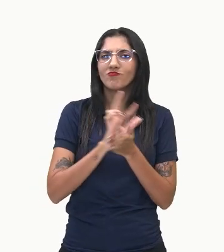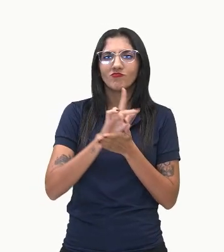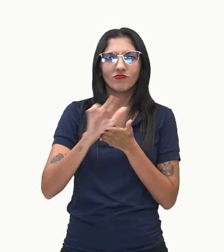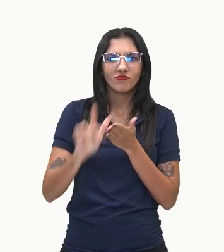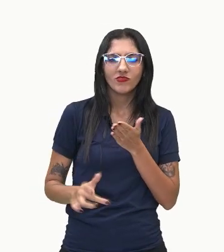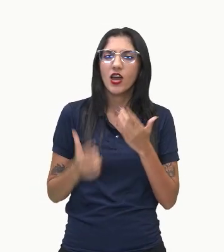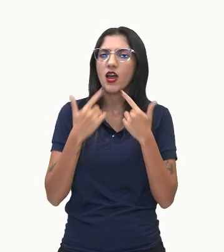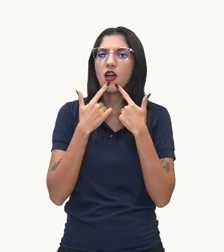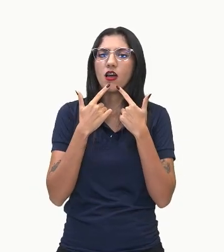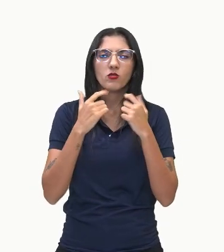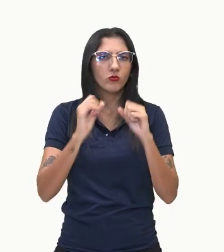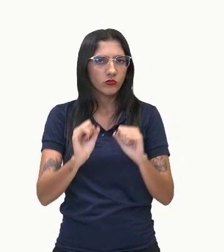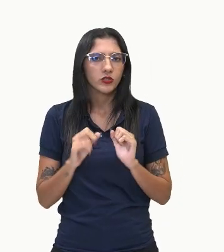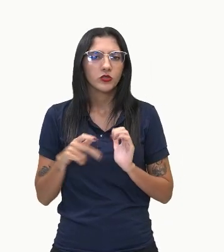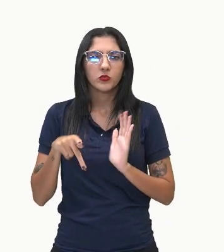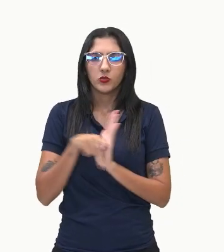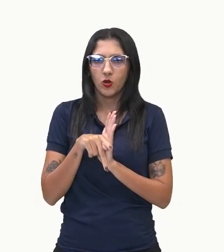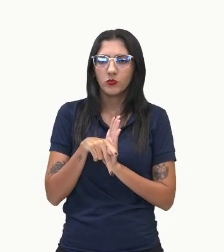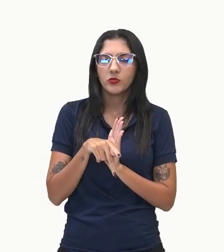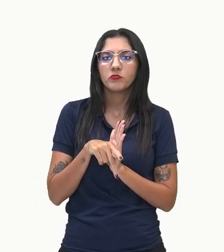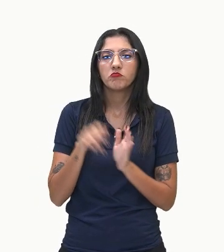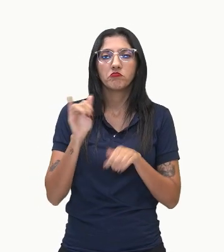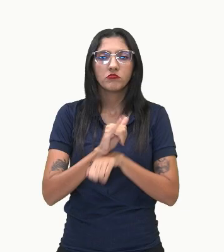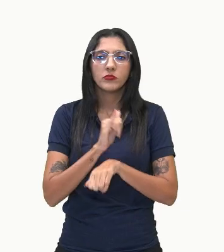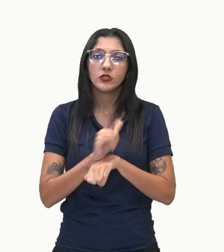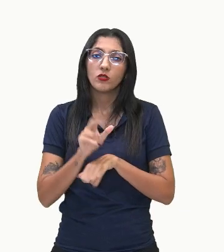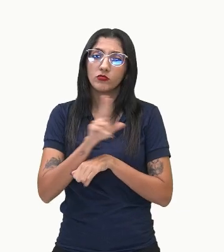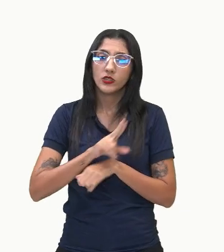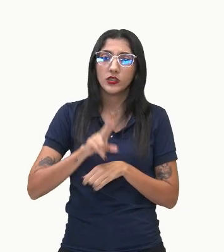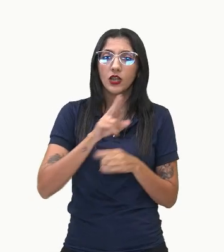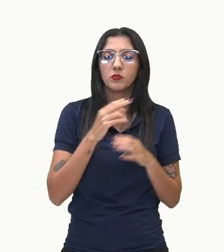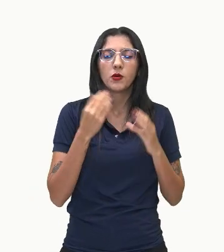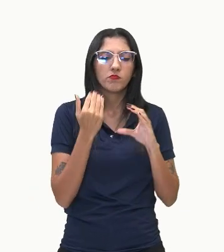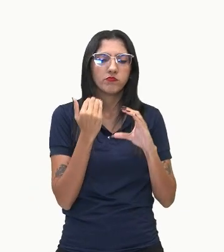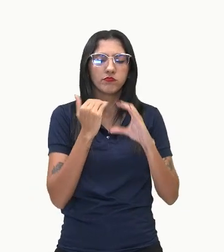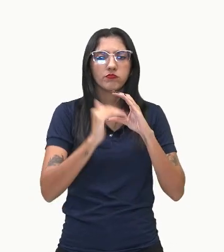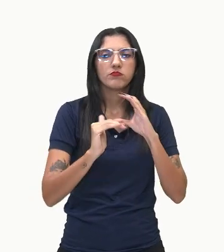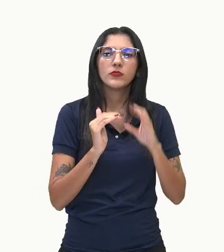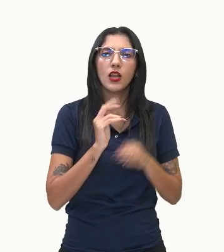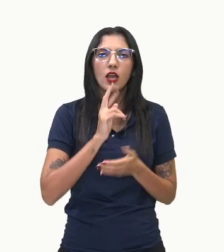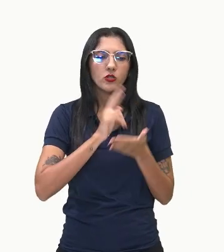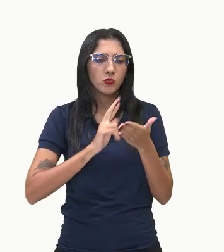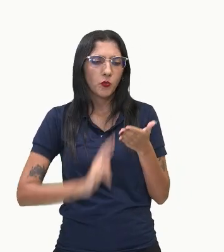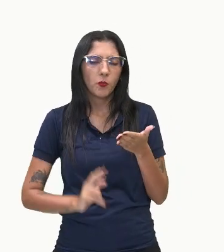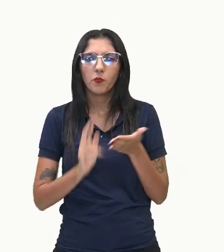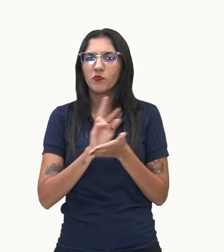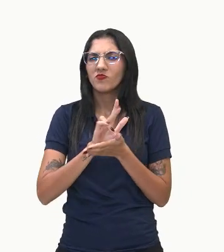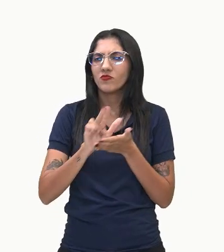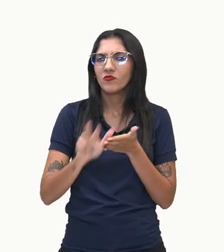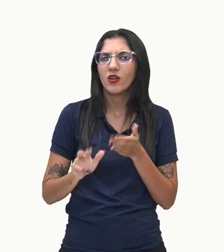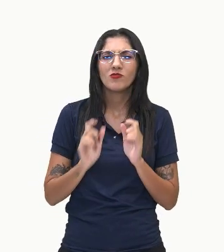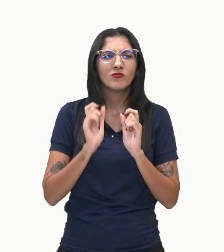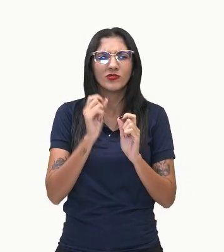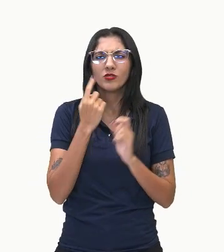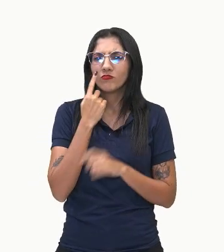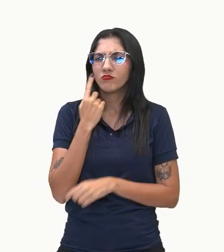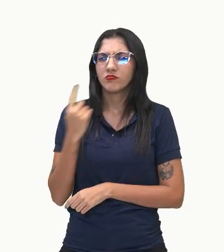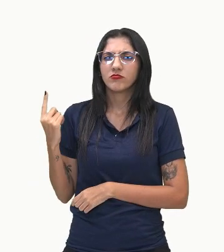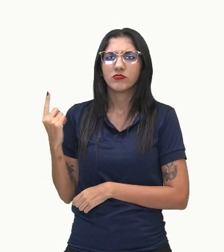convenções linguísticas usadas para endereçar e responder às mensagens. O que é